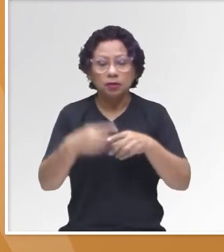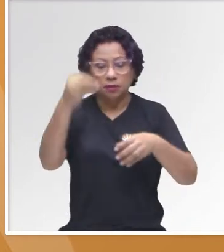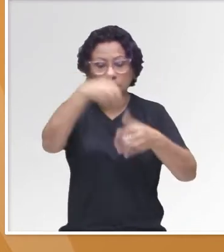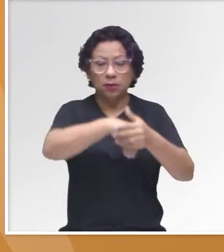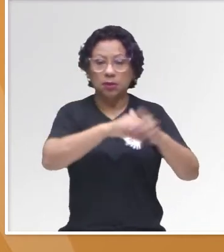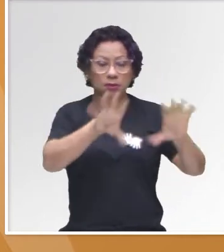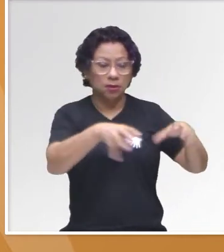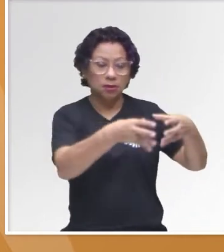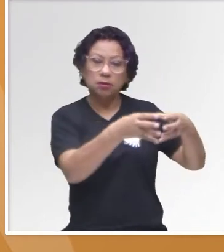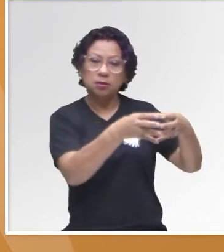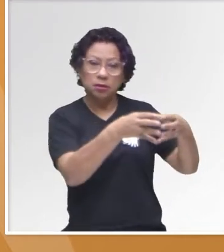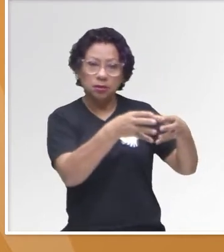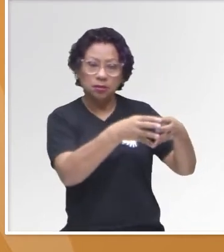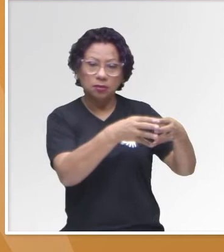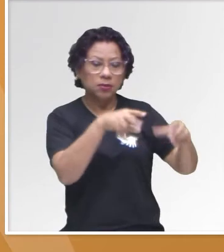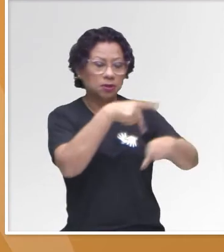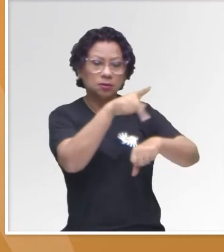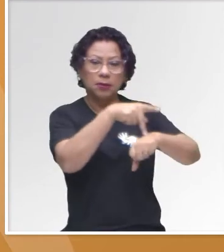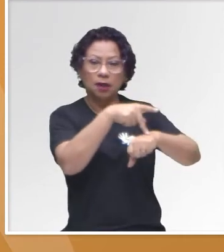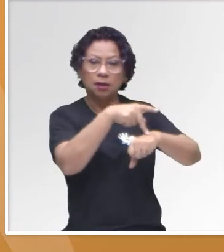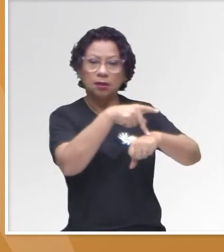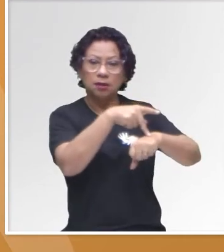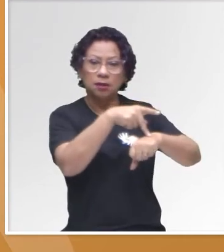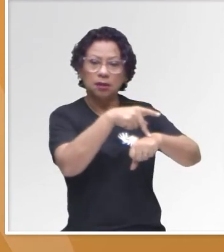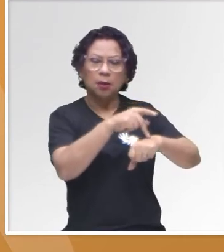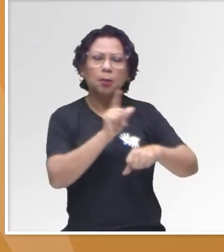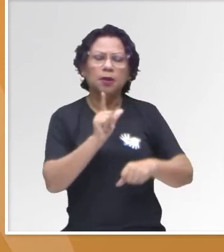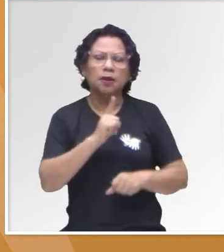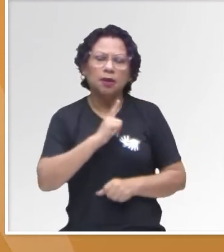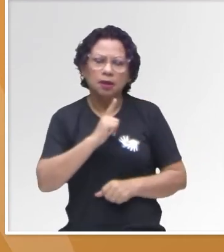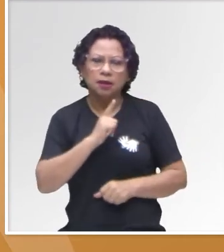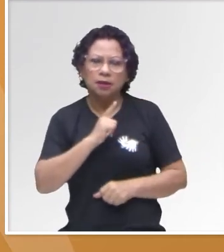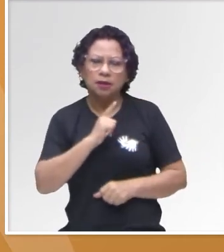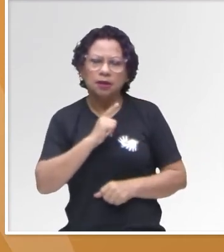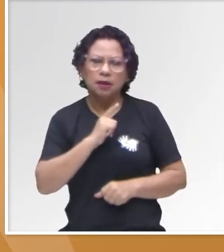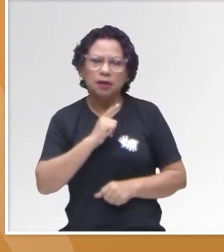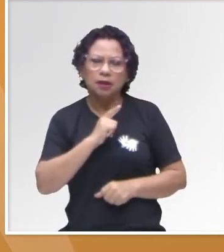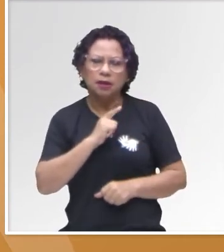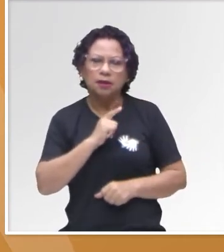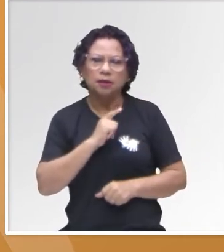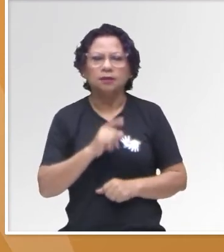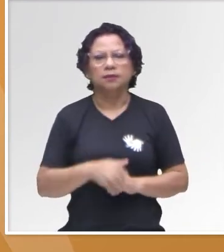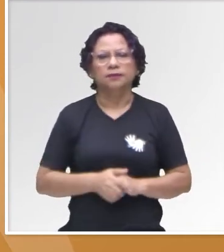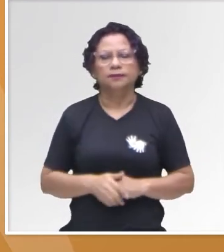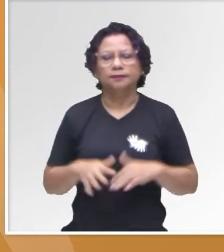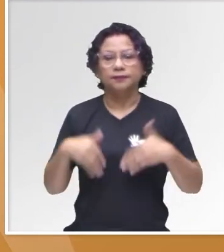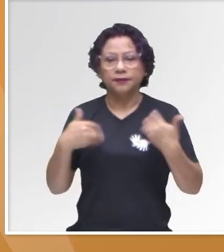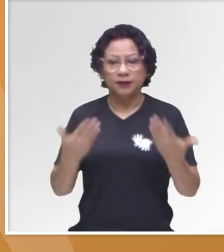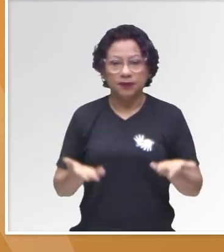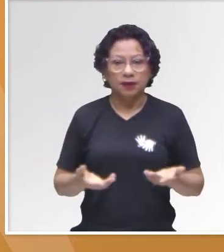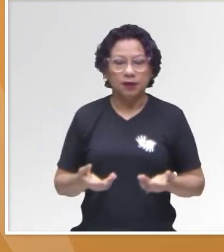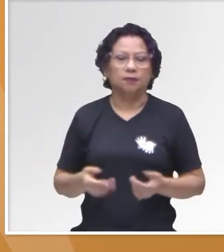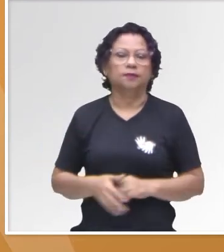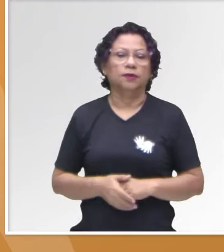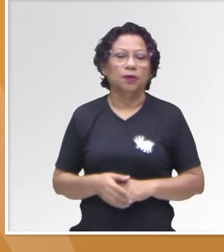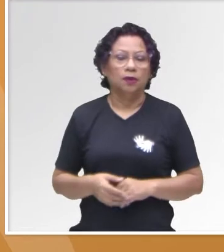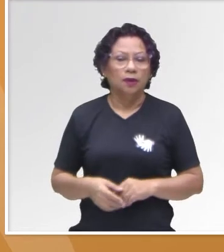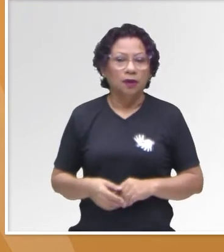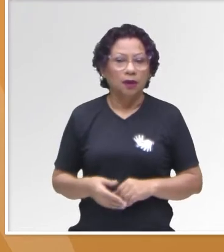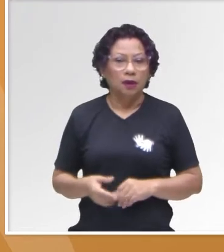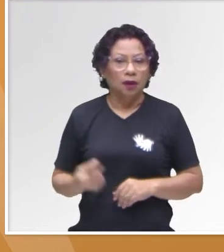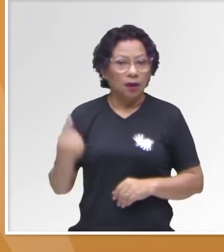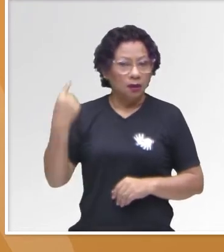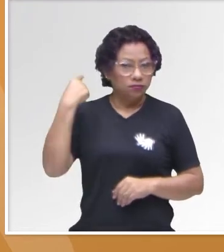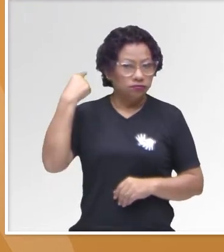nesse conjunto de países? O que eles têm em comum? Ontem nós falamos sobre a Revolução Industrial e a gente falou